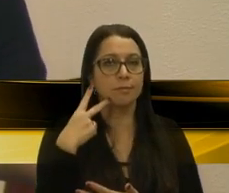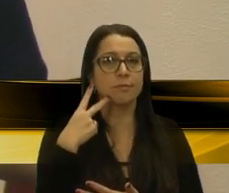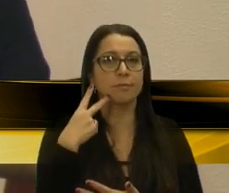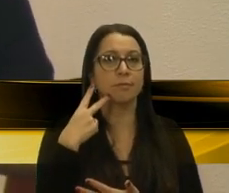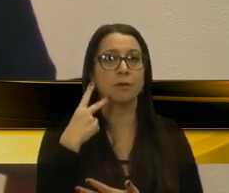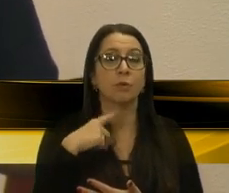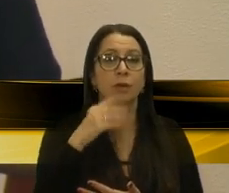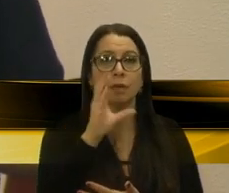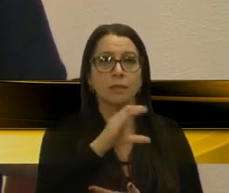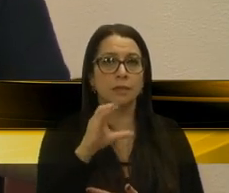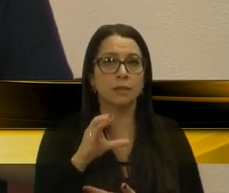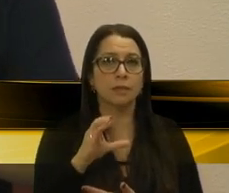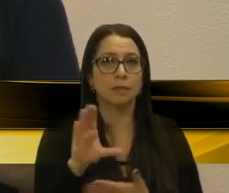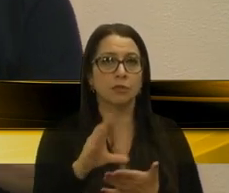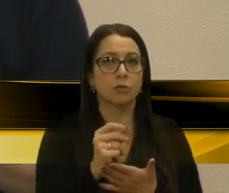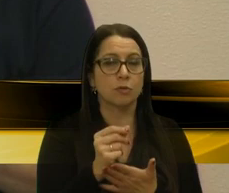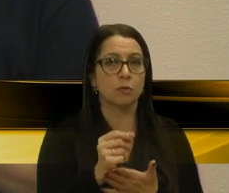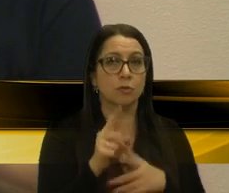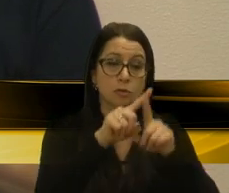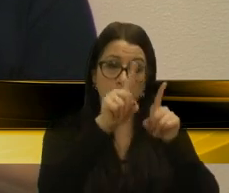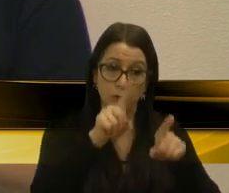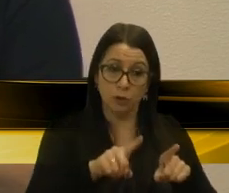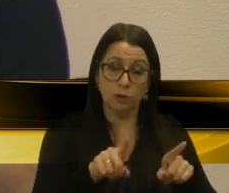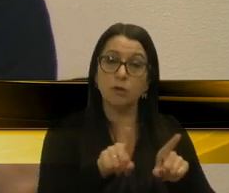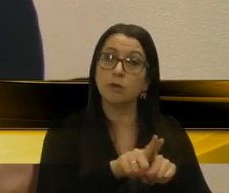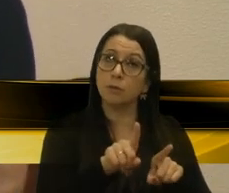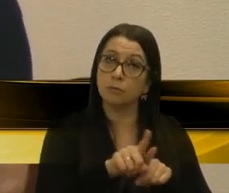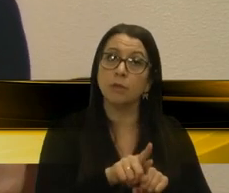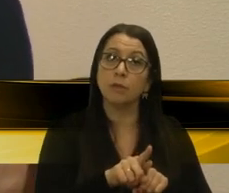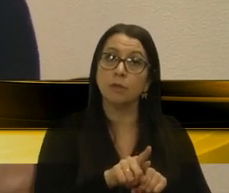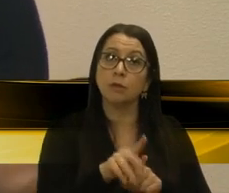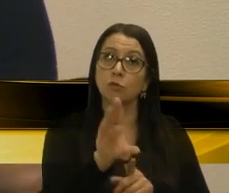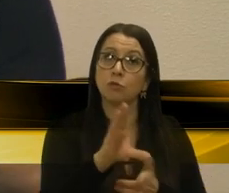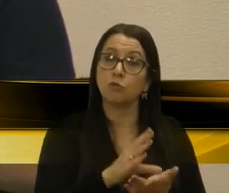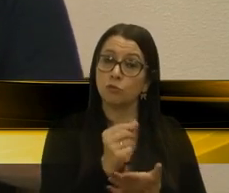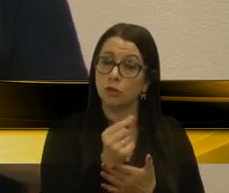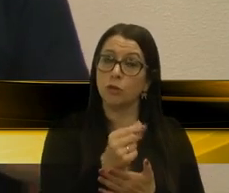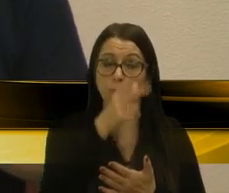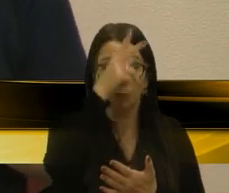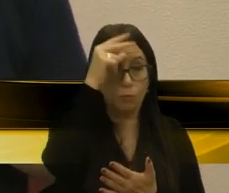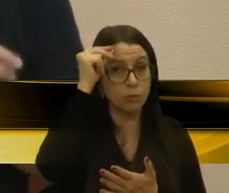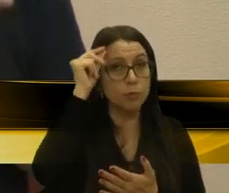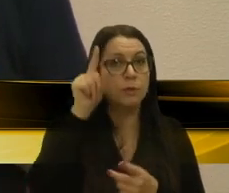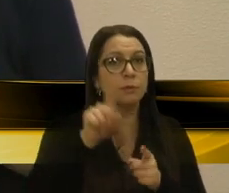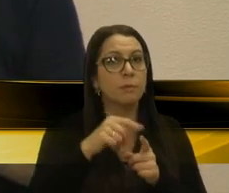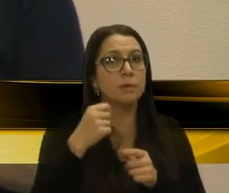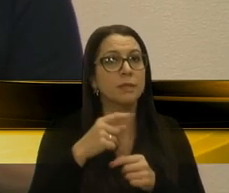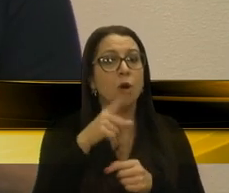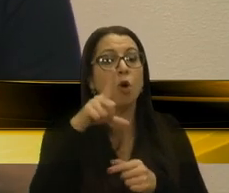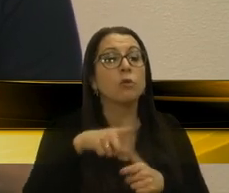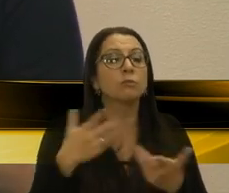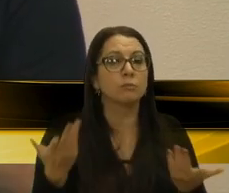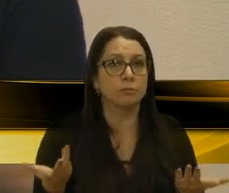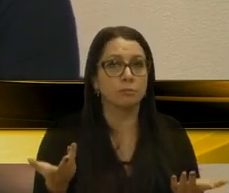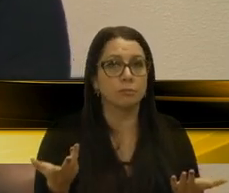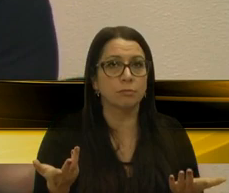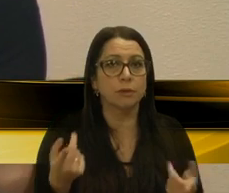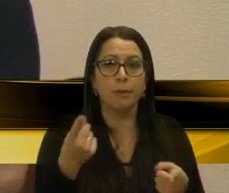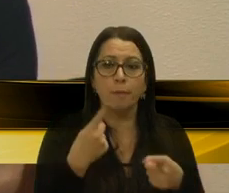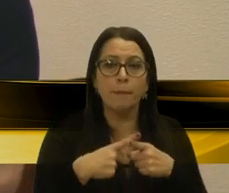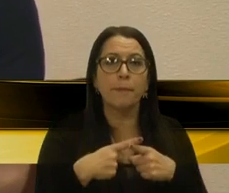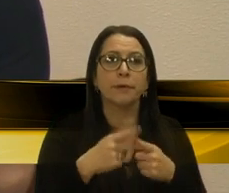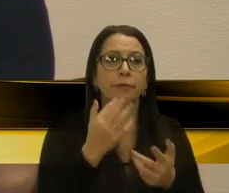ou quem é CC que recebe recurso público. O servidor público recebe recurso público. E também nós precisamos saber onde ele está, por que